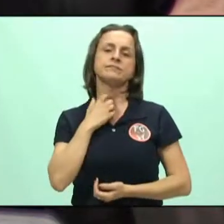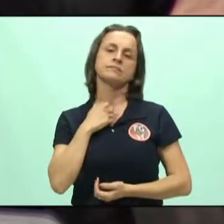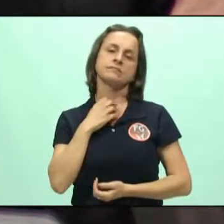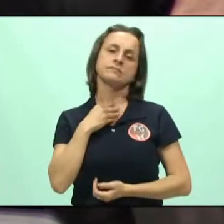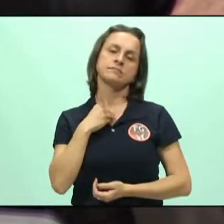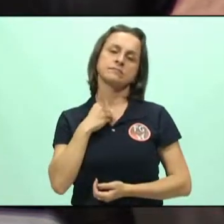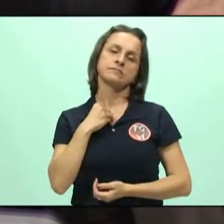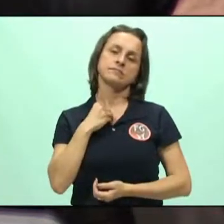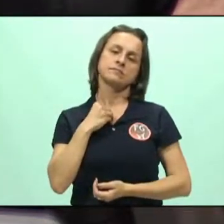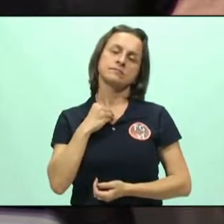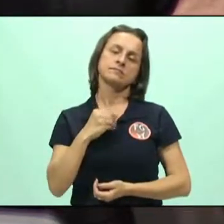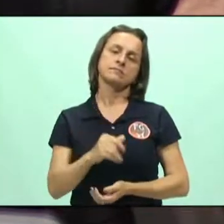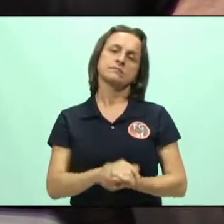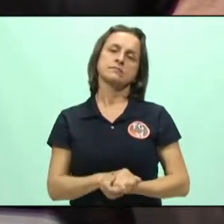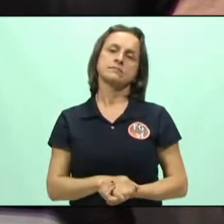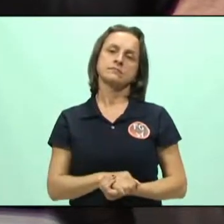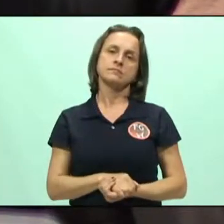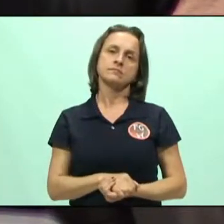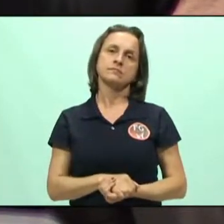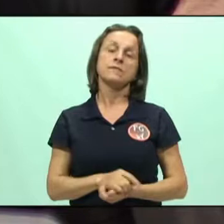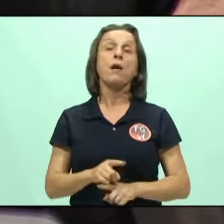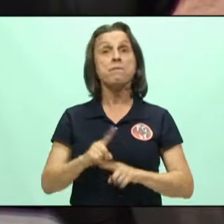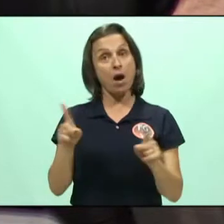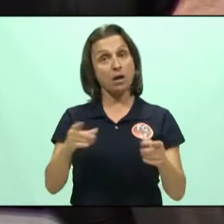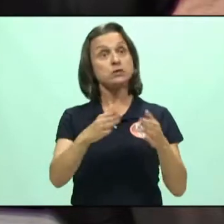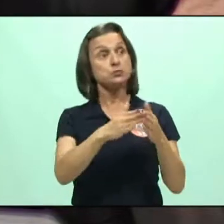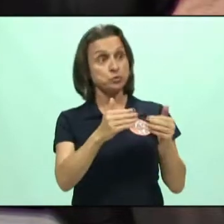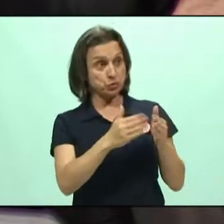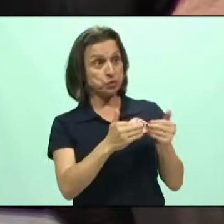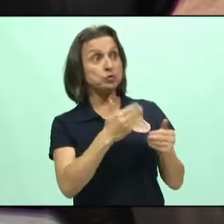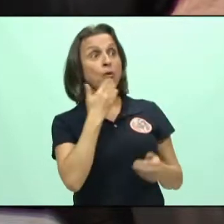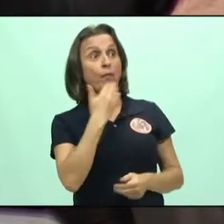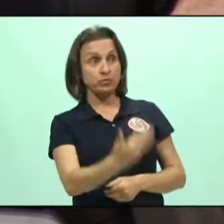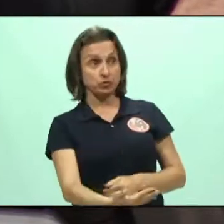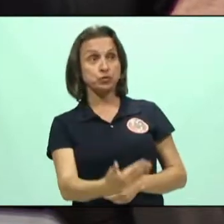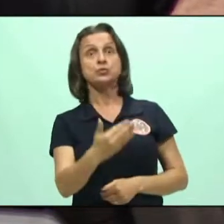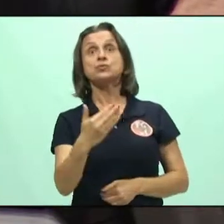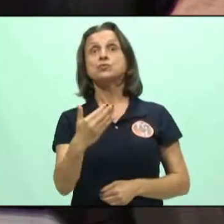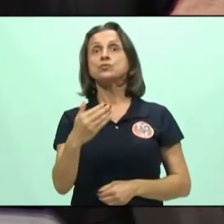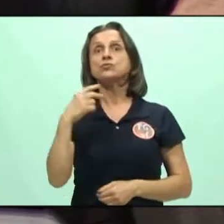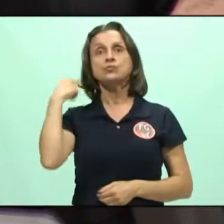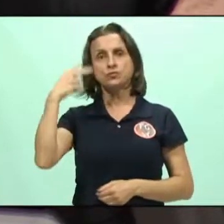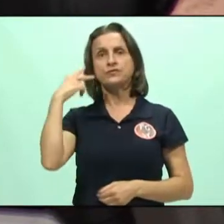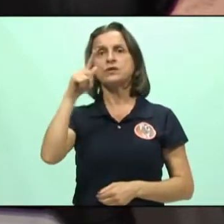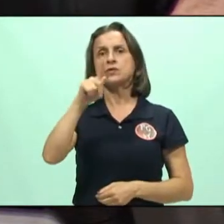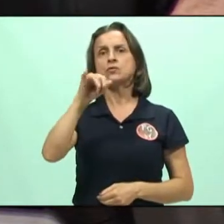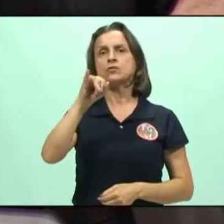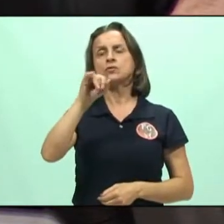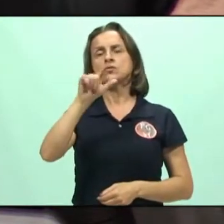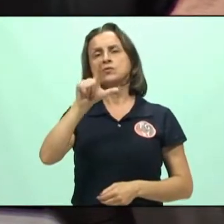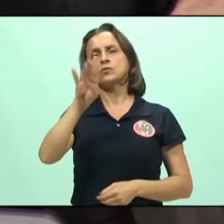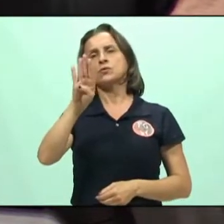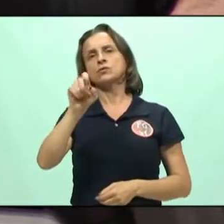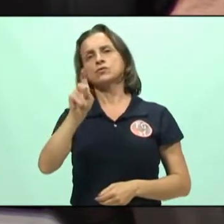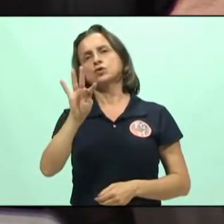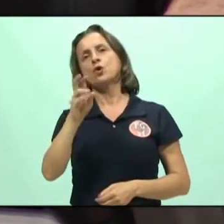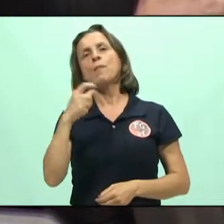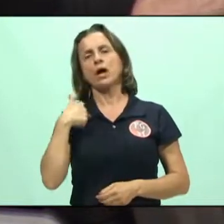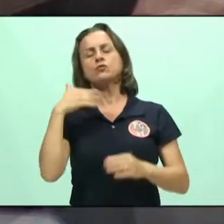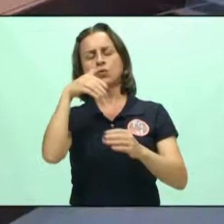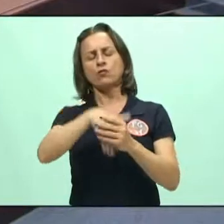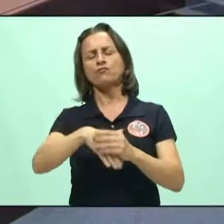a manifestação do vereador Gilberto é importante e tá aqui trazendo uma manifestação da comunidade do bambuzal botarem